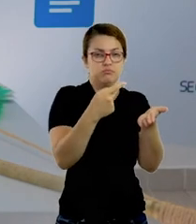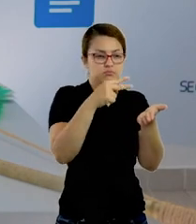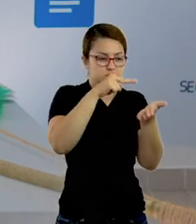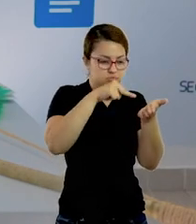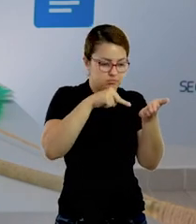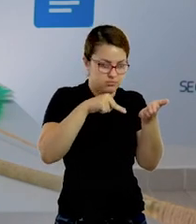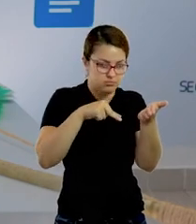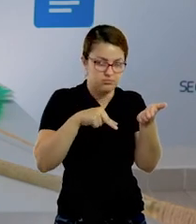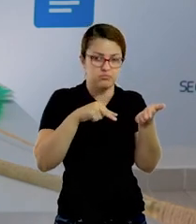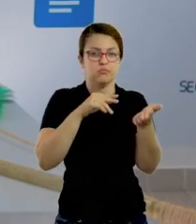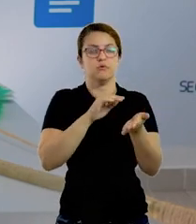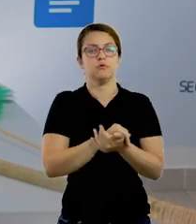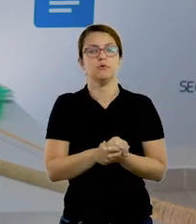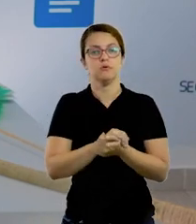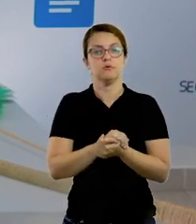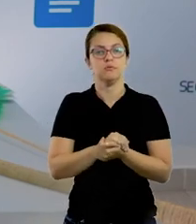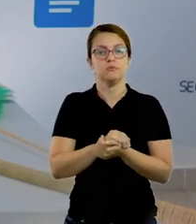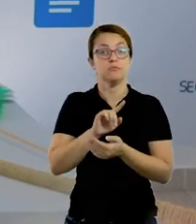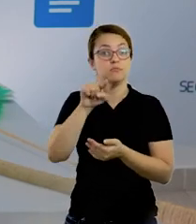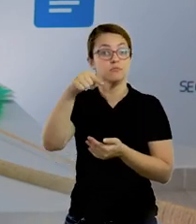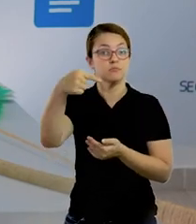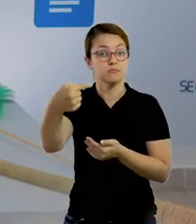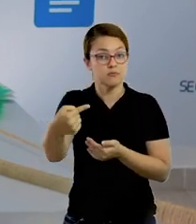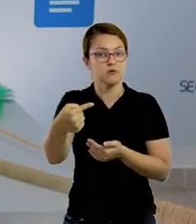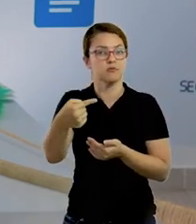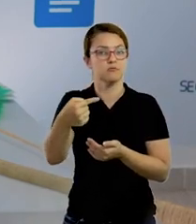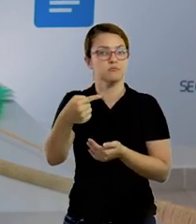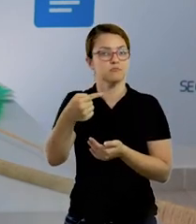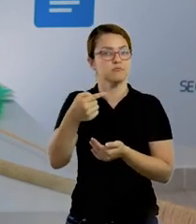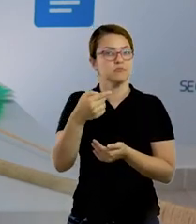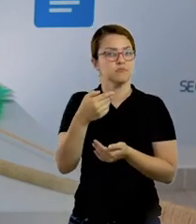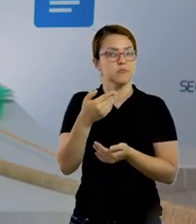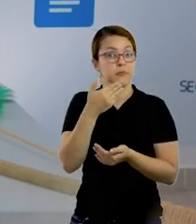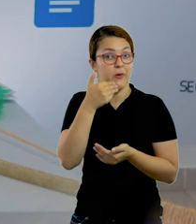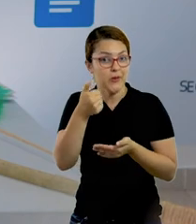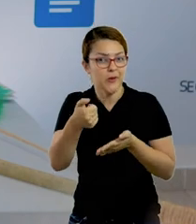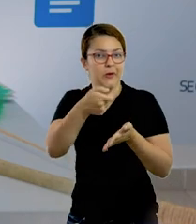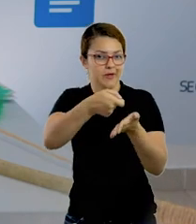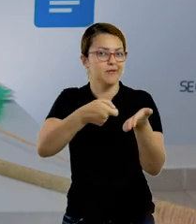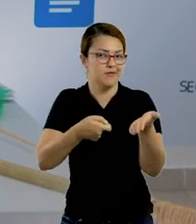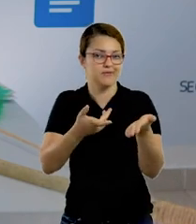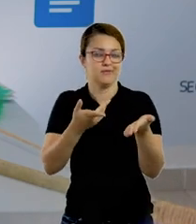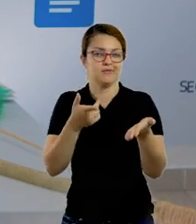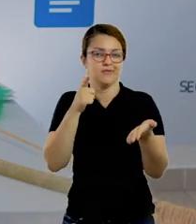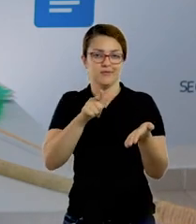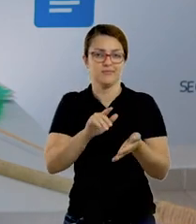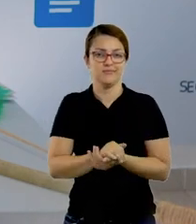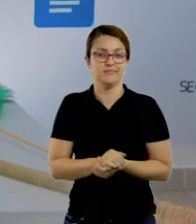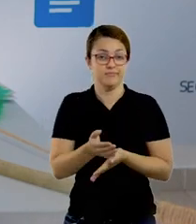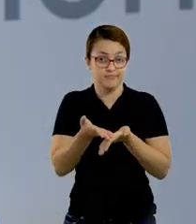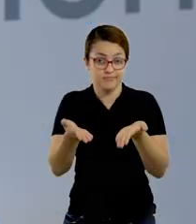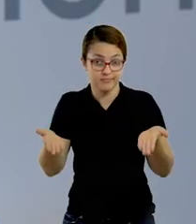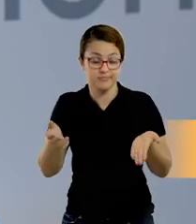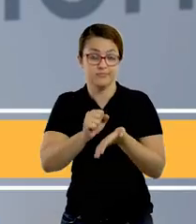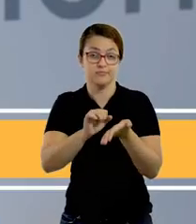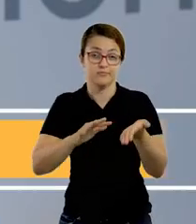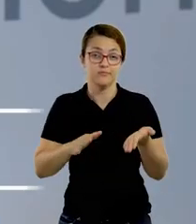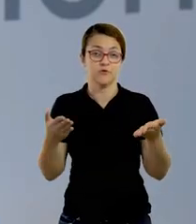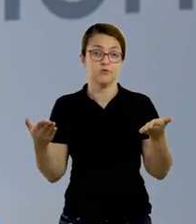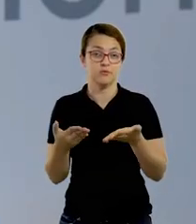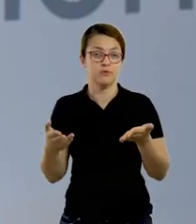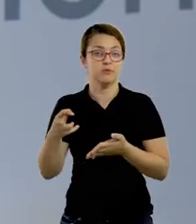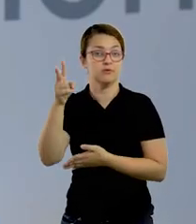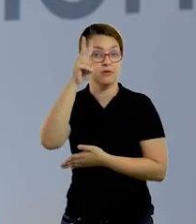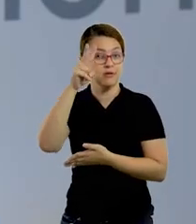de volta para o aluno, revisar se for preciso, para que nas próximas vezes ele escreva cada vez melhor. Essas